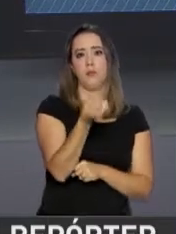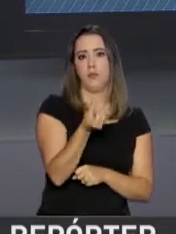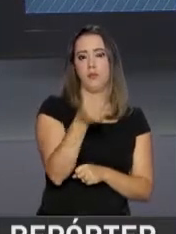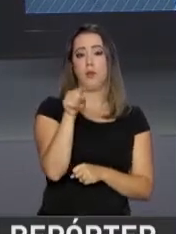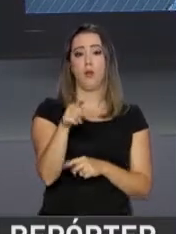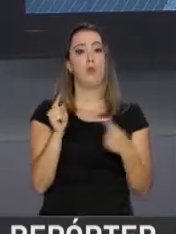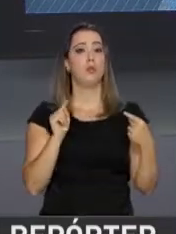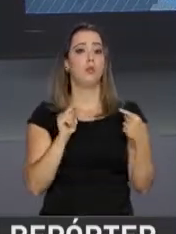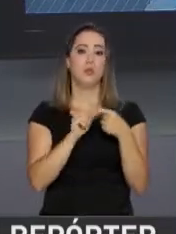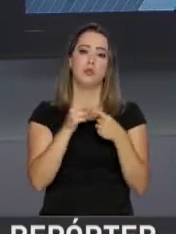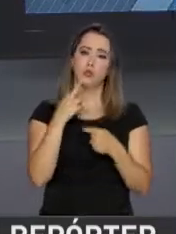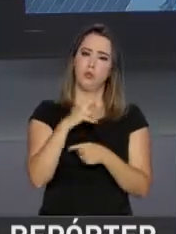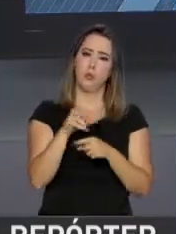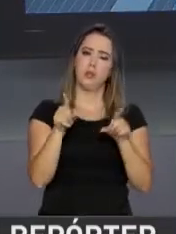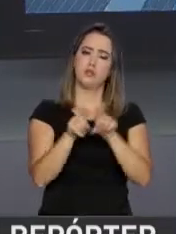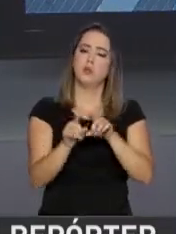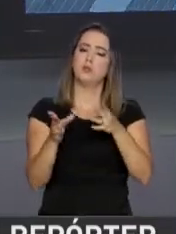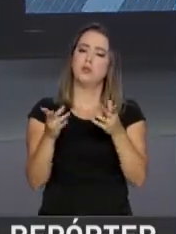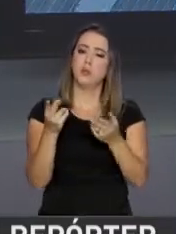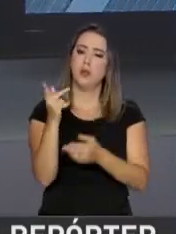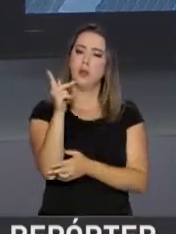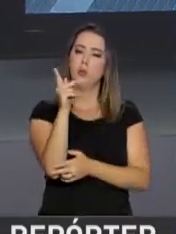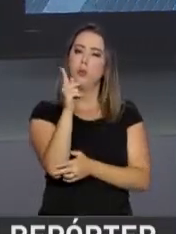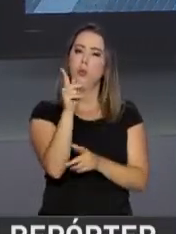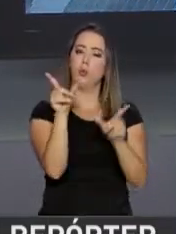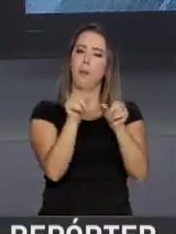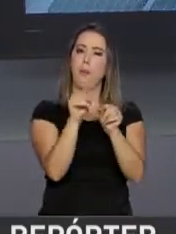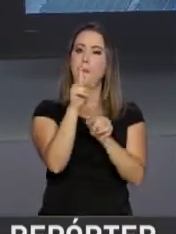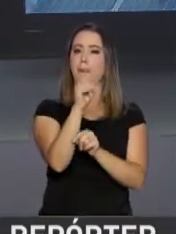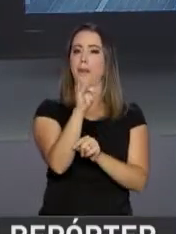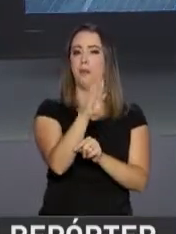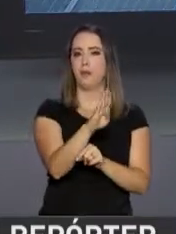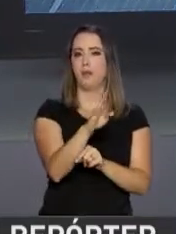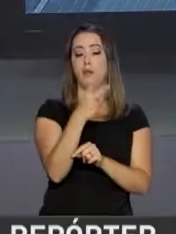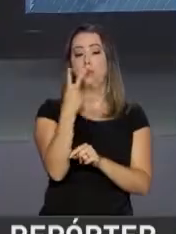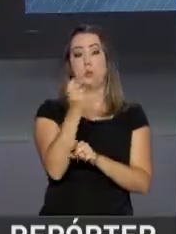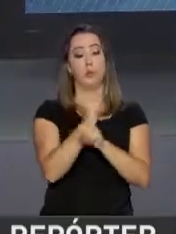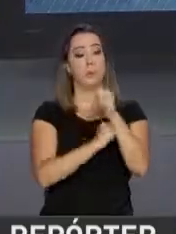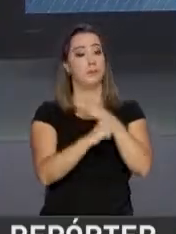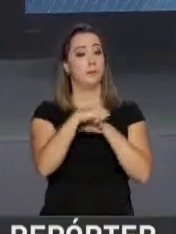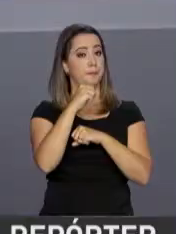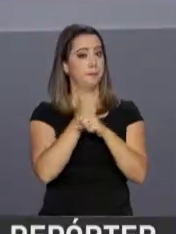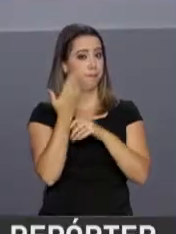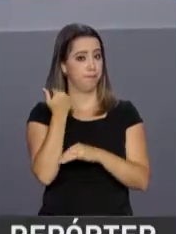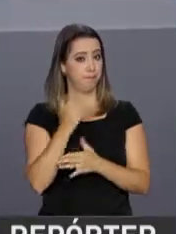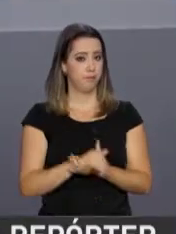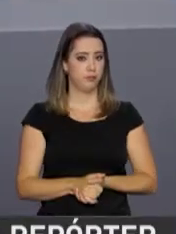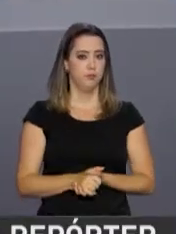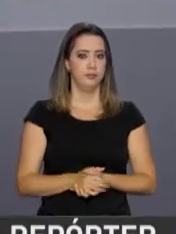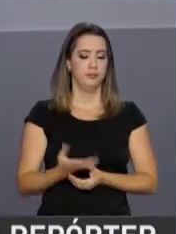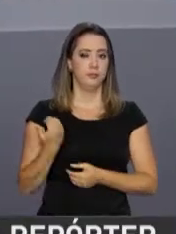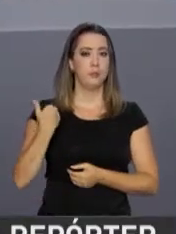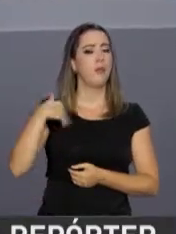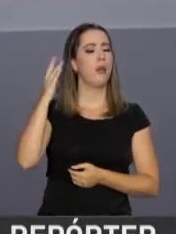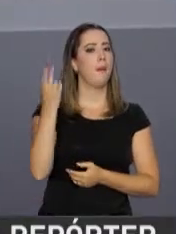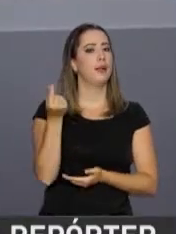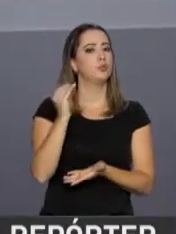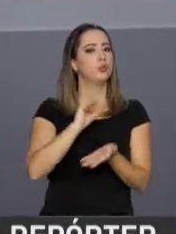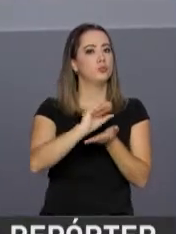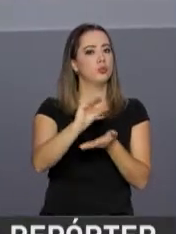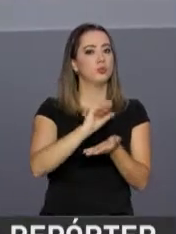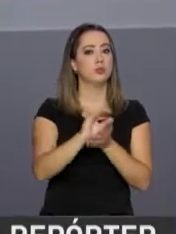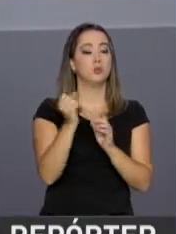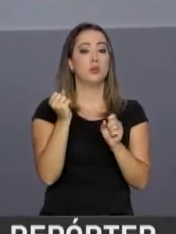e de acordo com o resultado do produto interno bruto pib de dois anos antes mais investimentos para obras